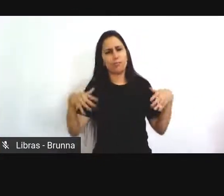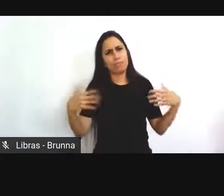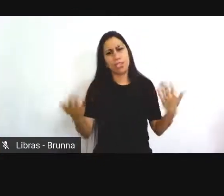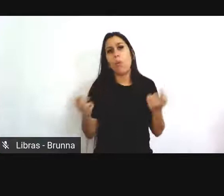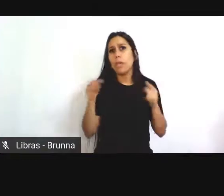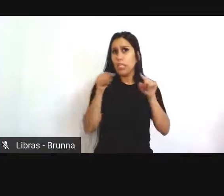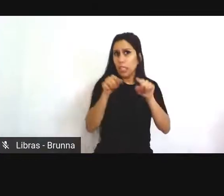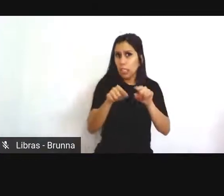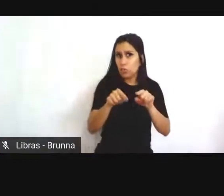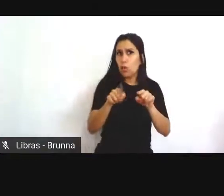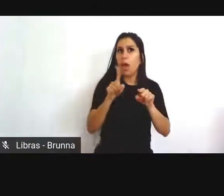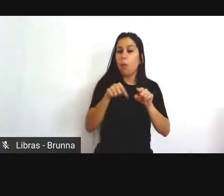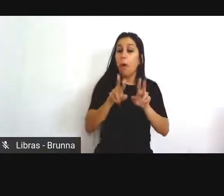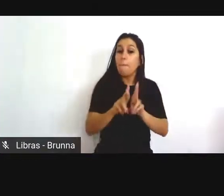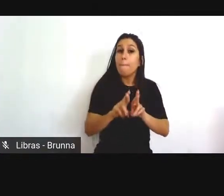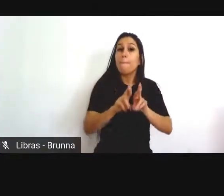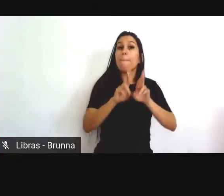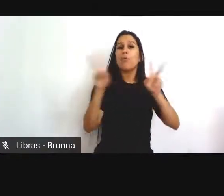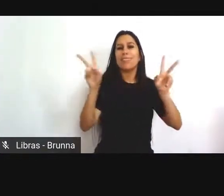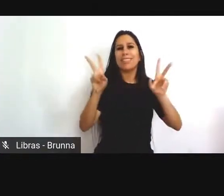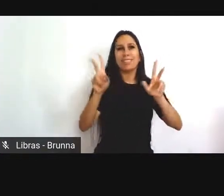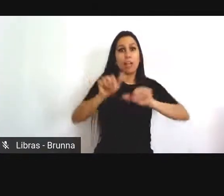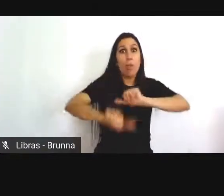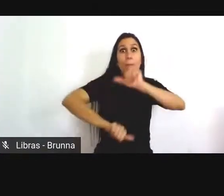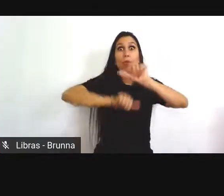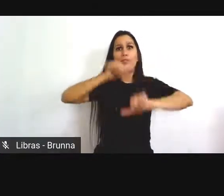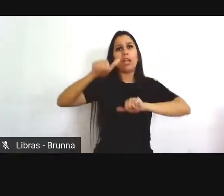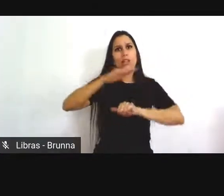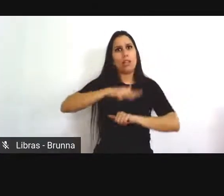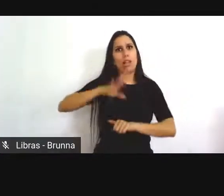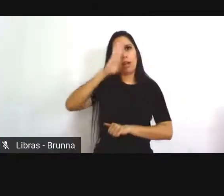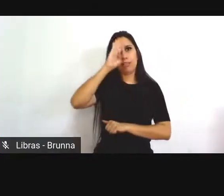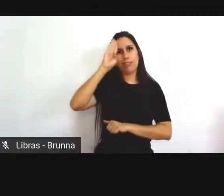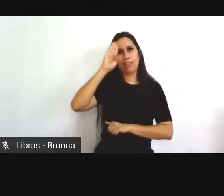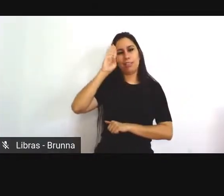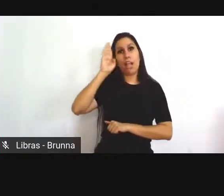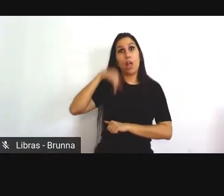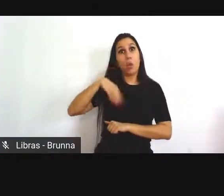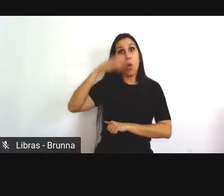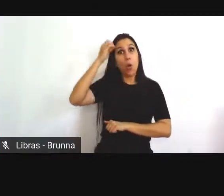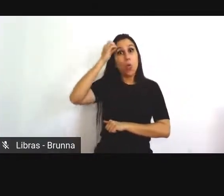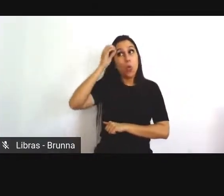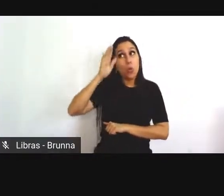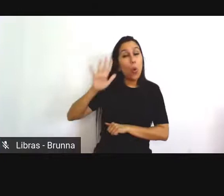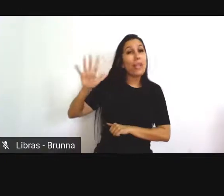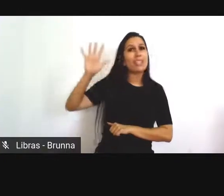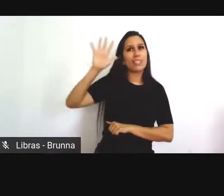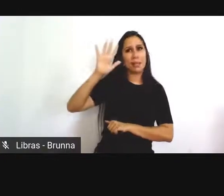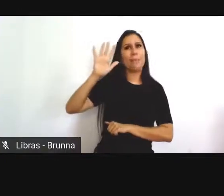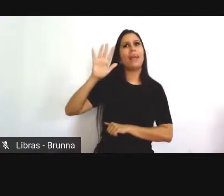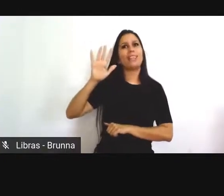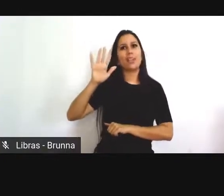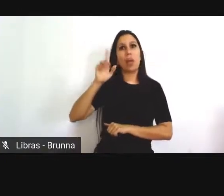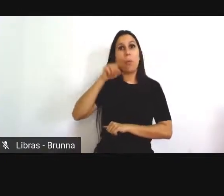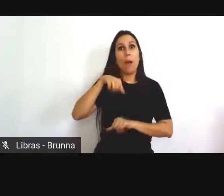acadêmico, tá? Diretamente, um impacto de conhecimento, que foi uma plataforma, um ponto de